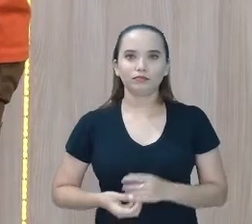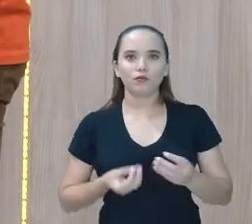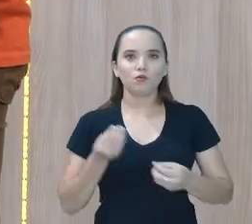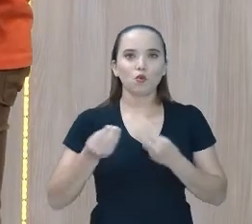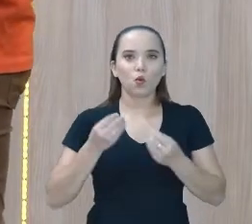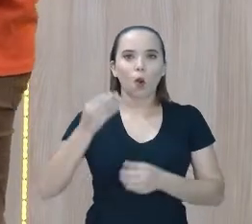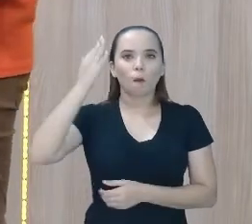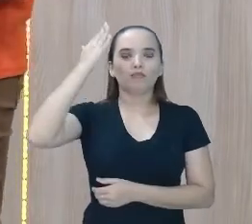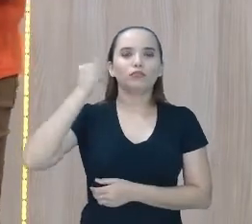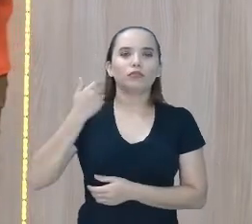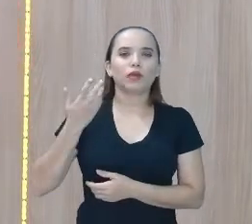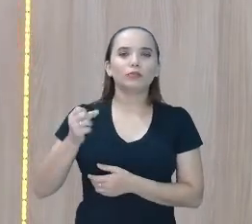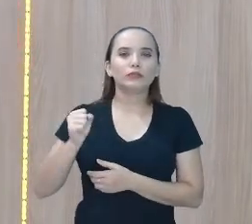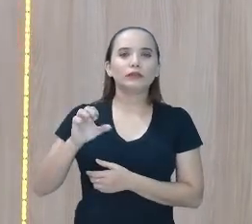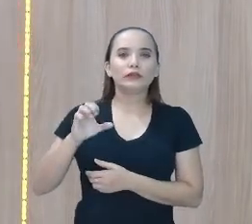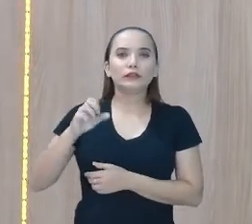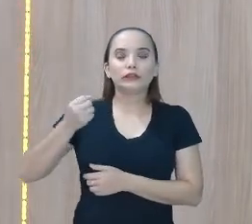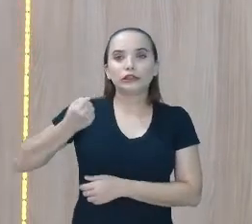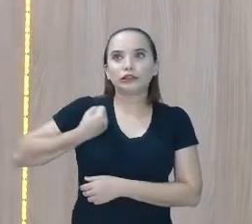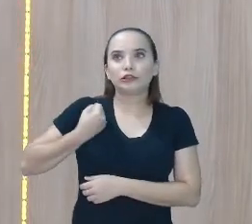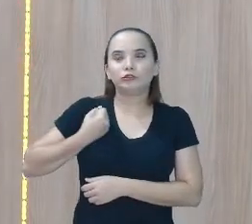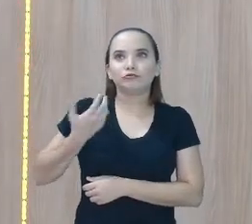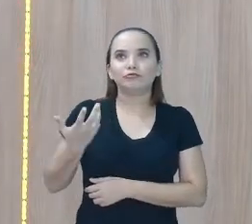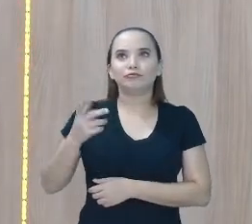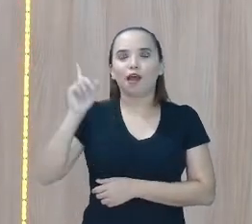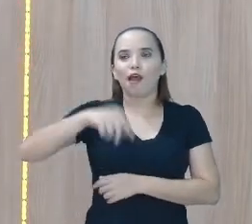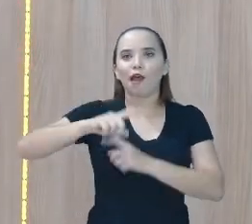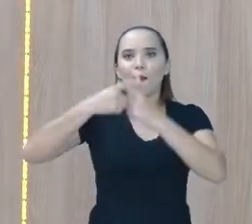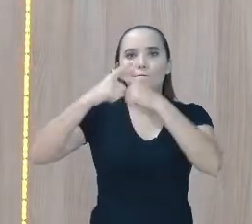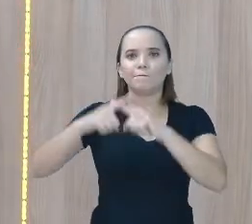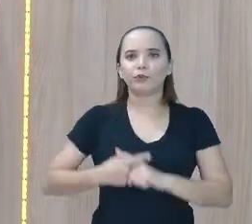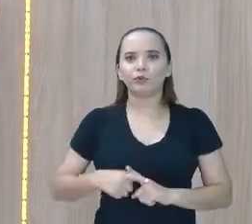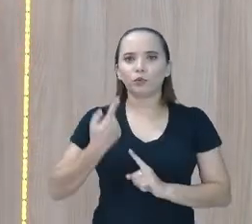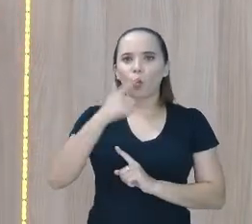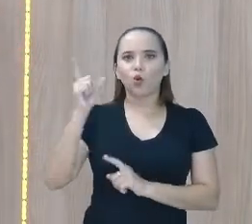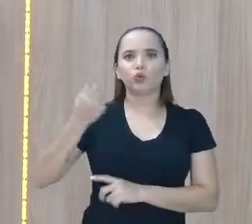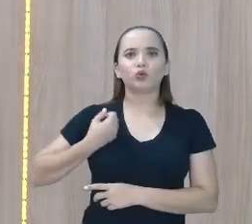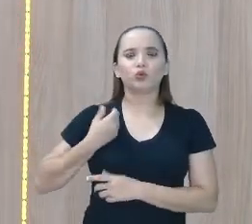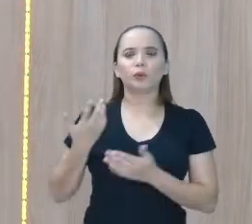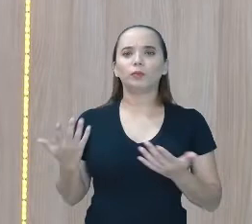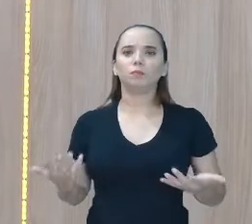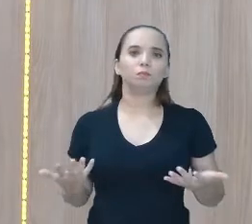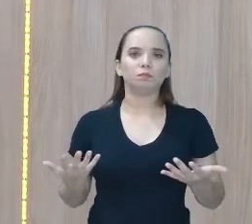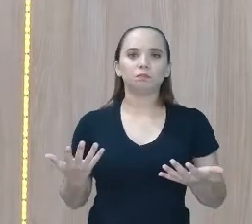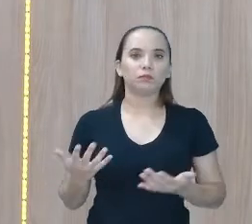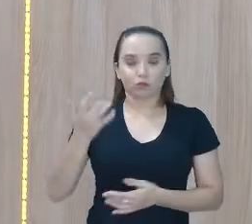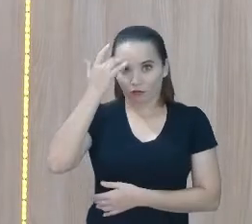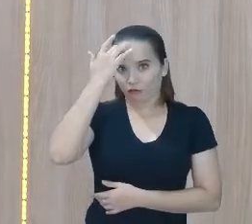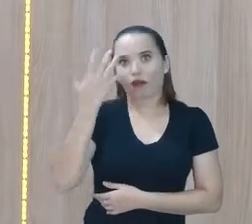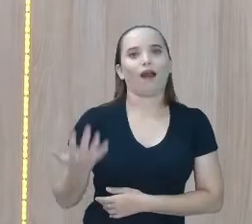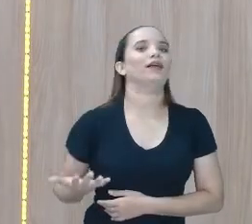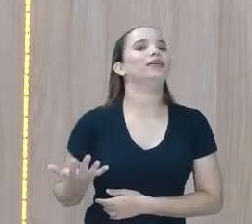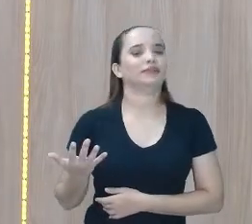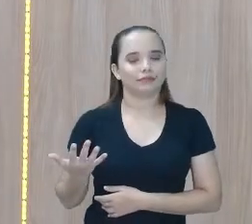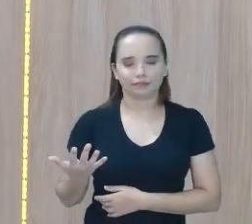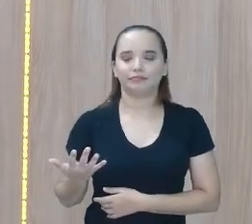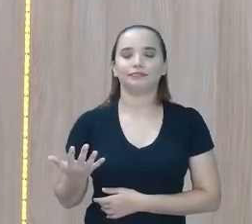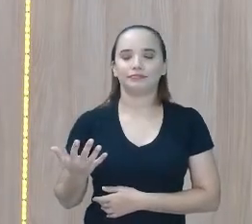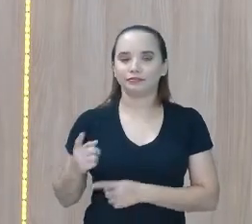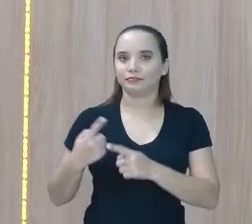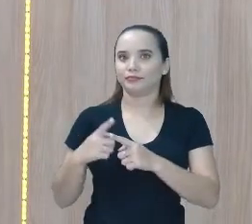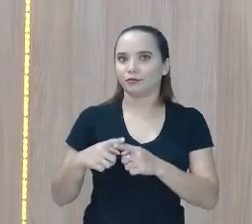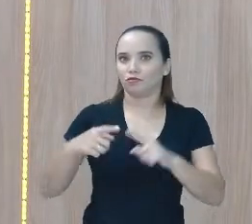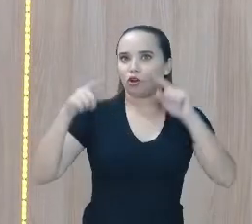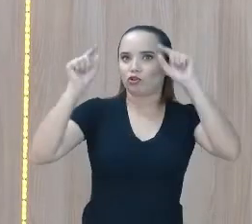se um número ele é múltiplo de outro? Aqui ficou fácil, né? Porque a gente escreveu as linhas e aí foi